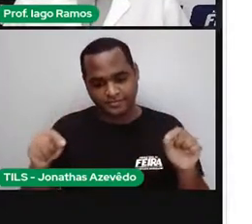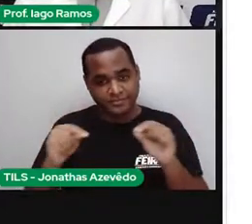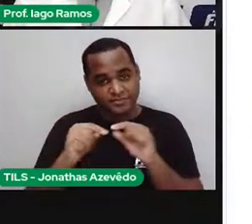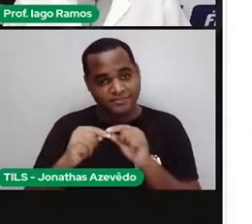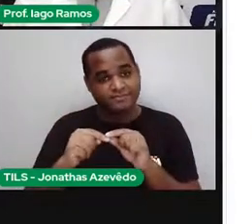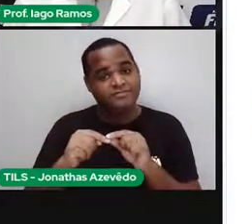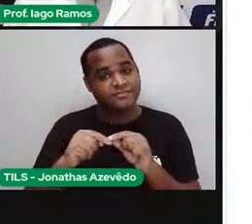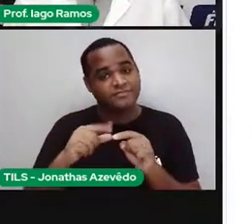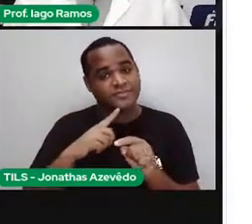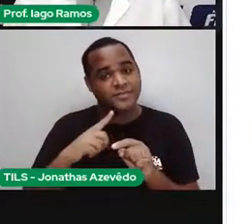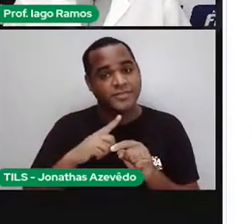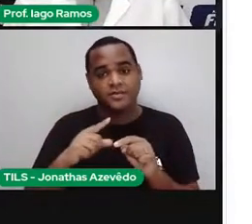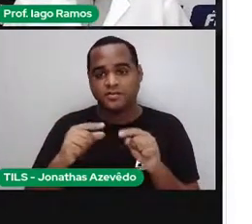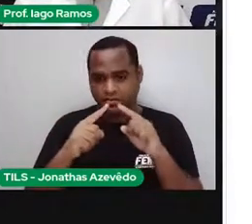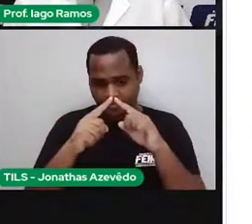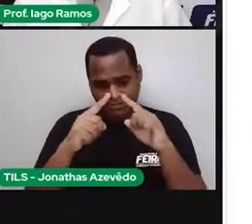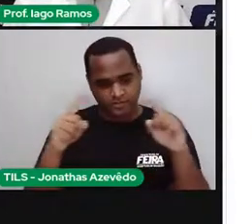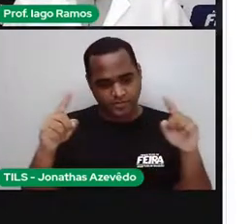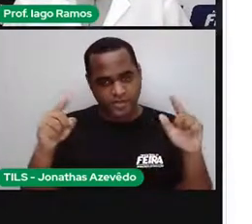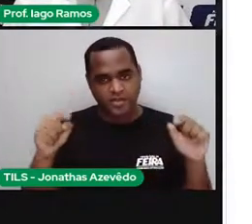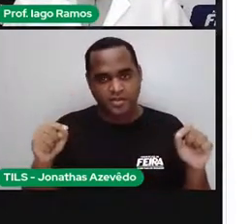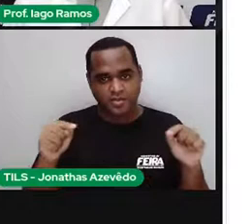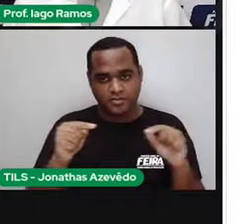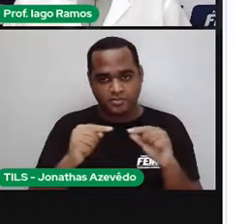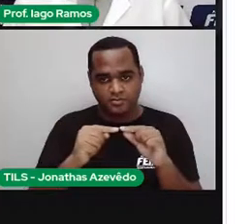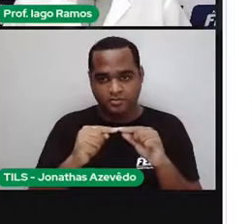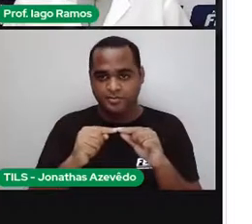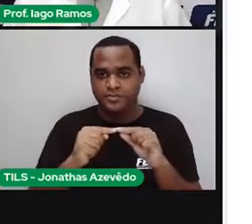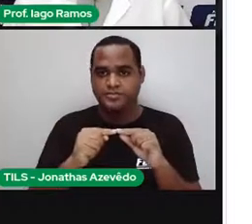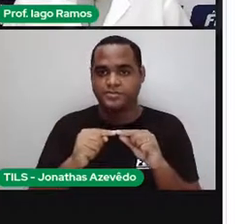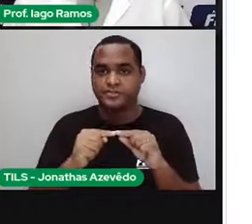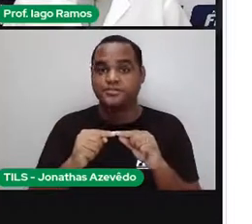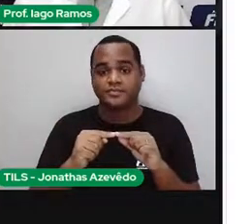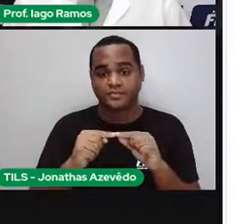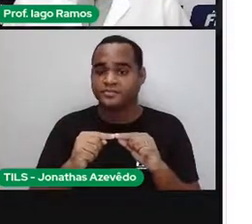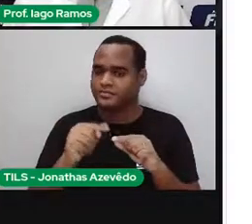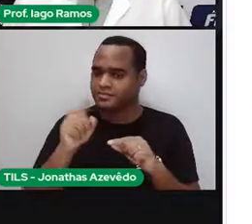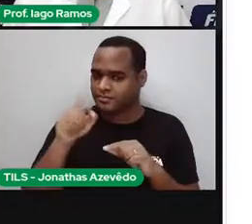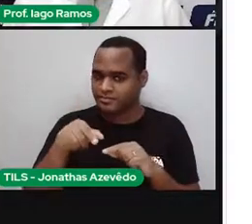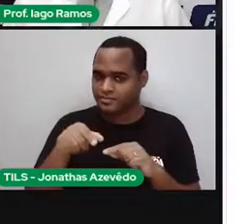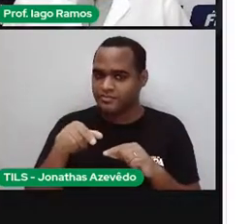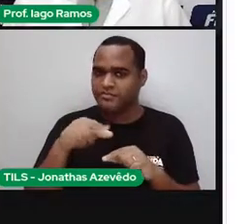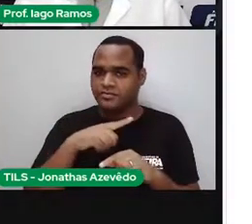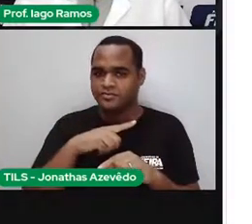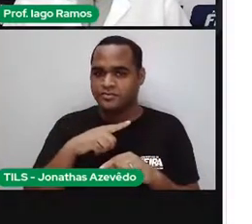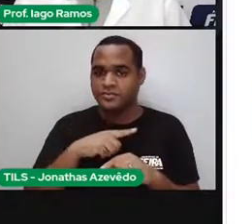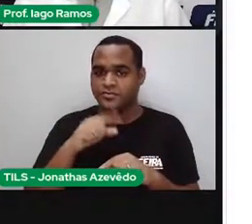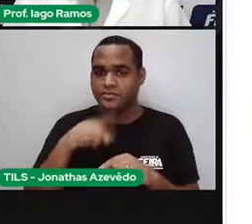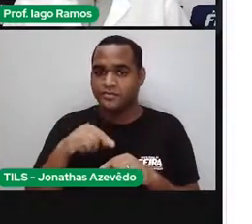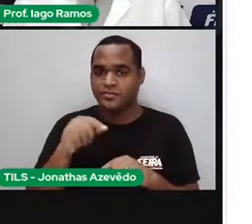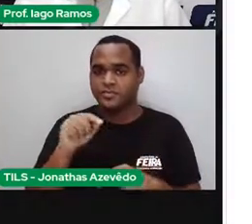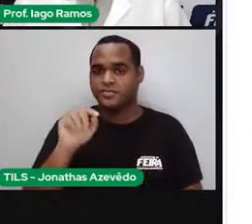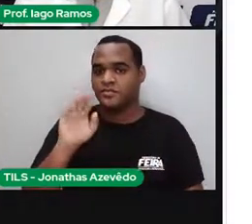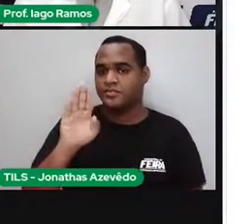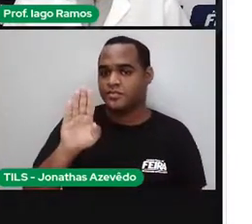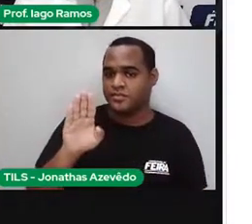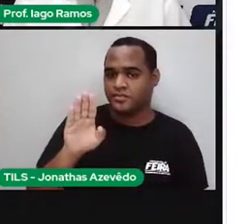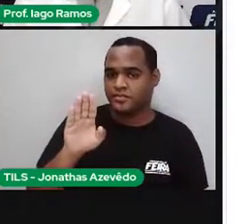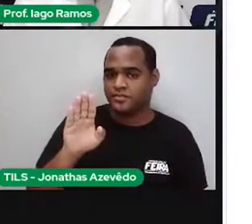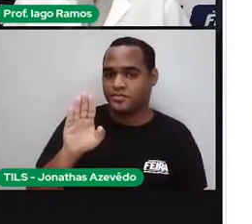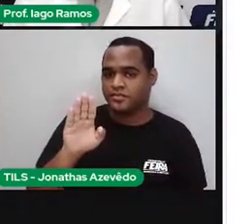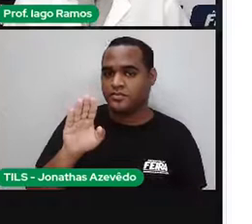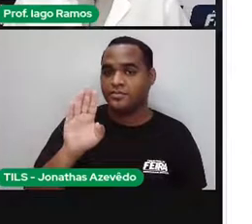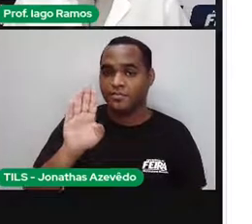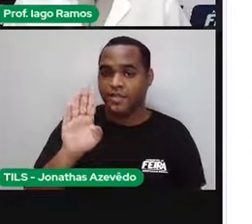em um retângulo tá em um retângulo essa medida que será o b